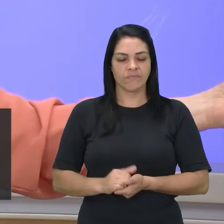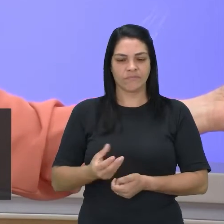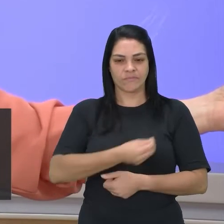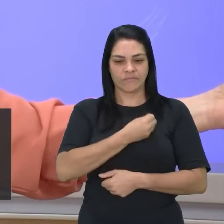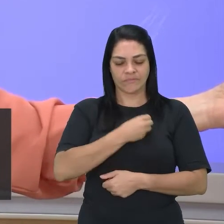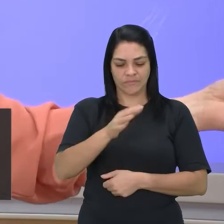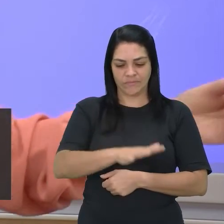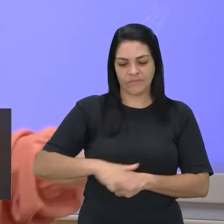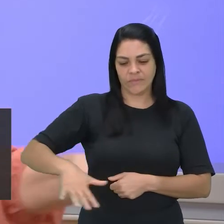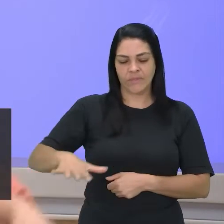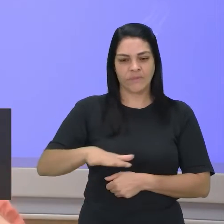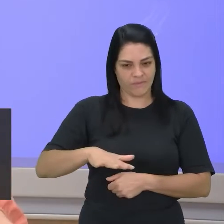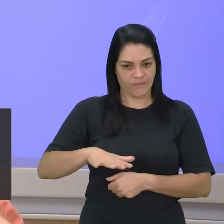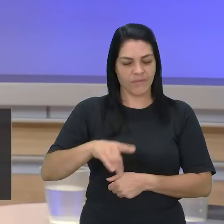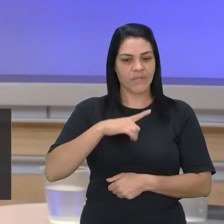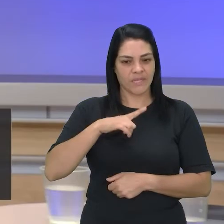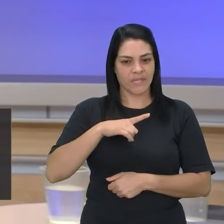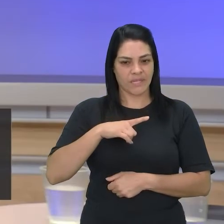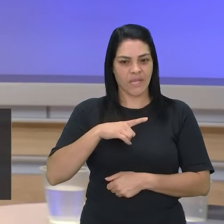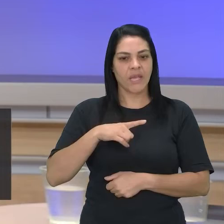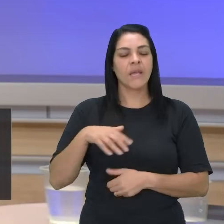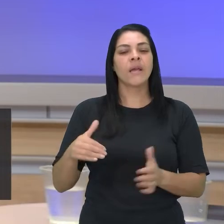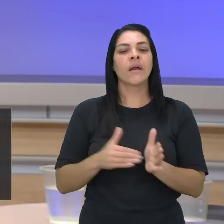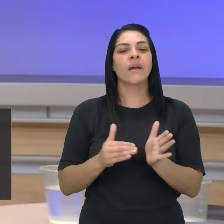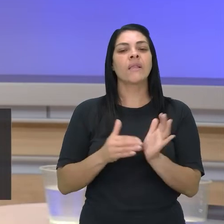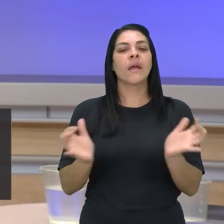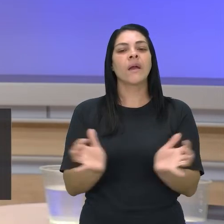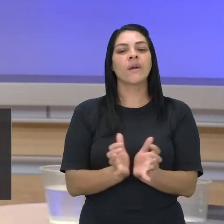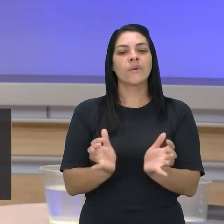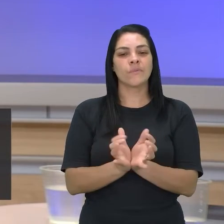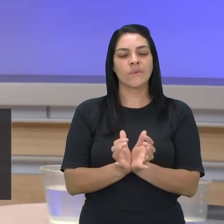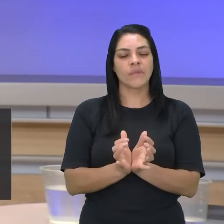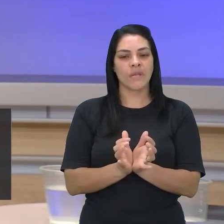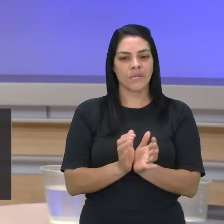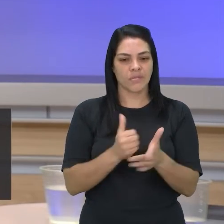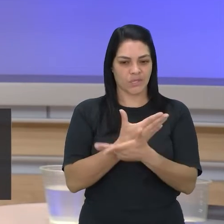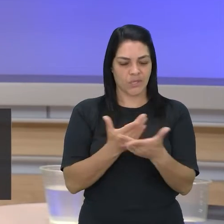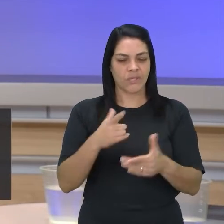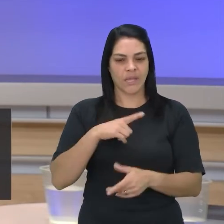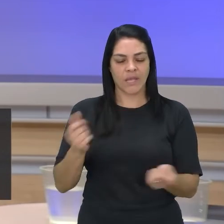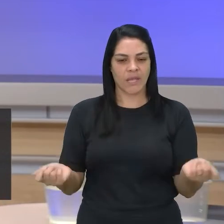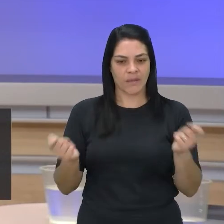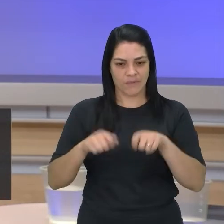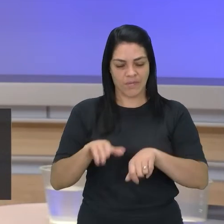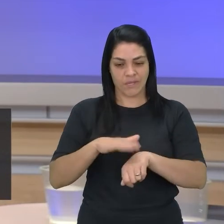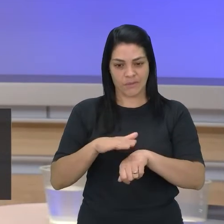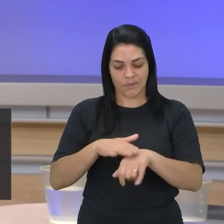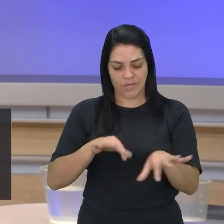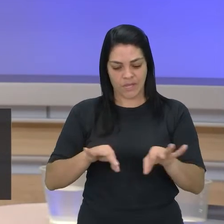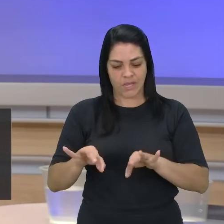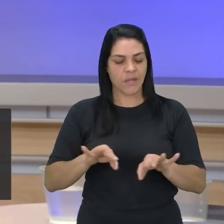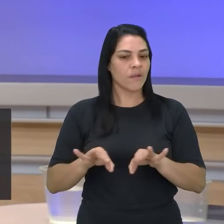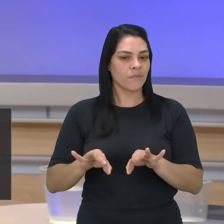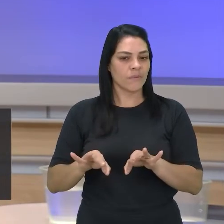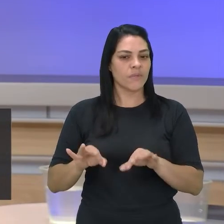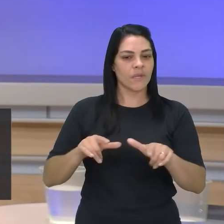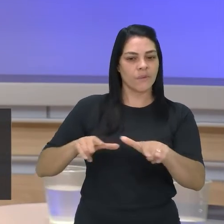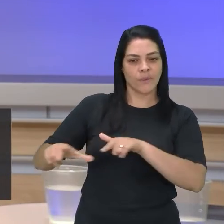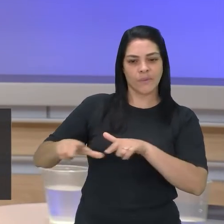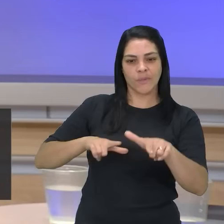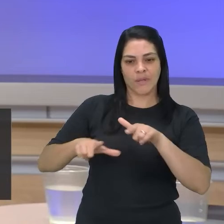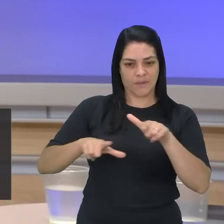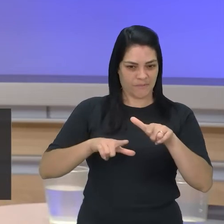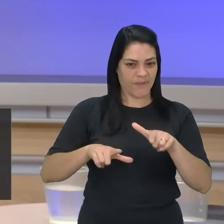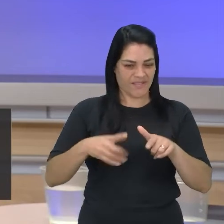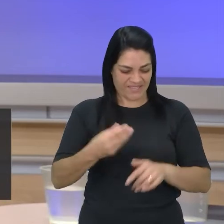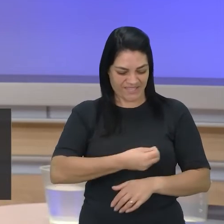a comunidade. A gente atualmente tem condições de fazer esse trabalho com a nossa presença